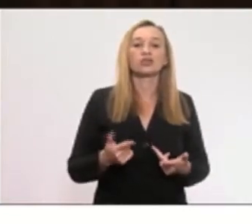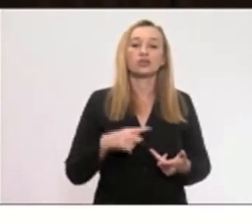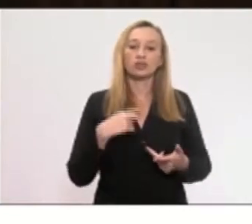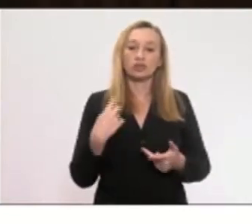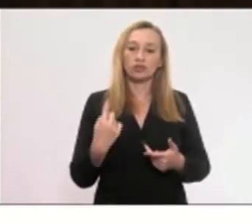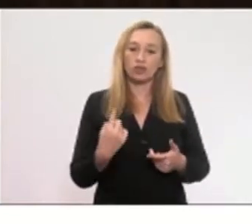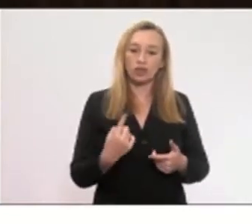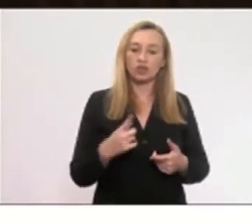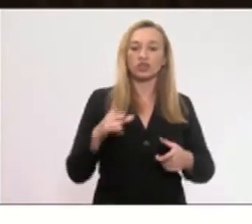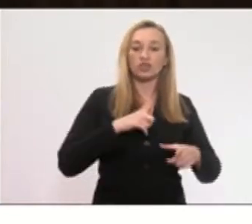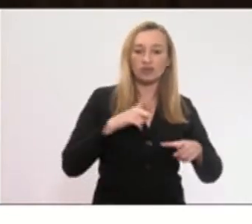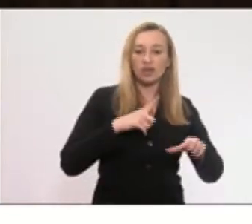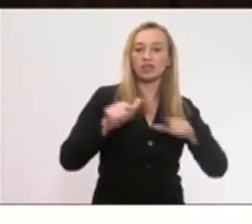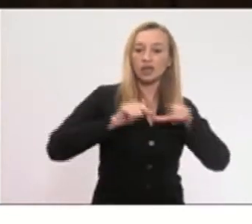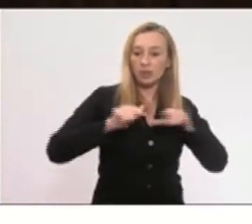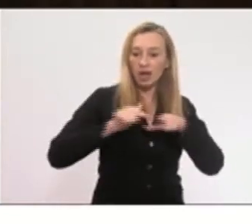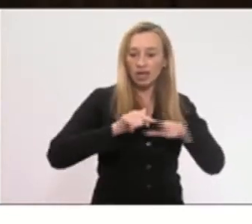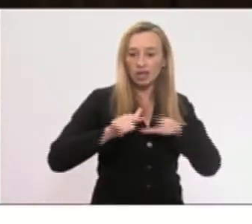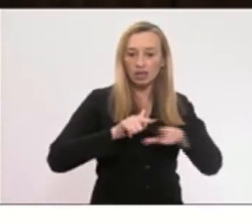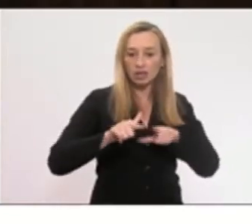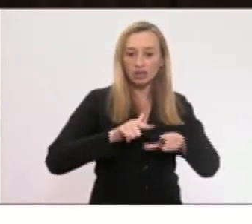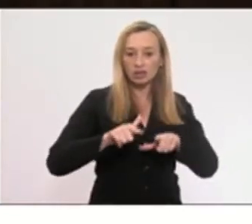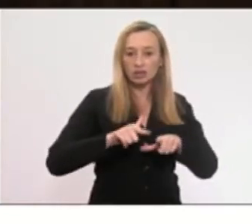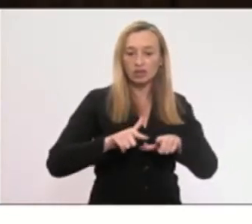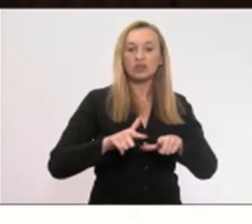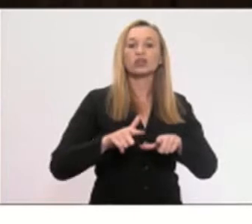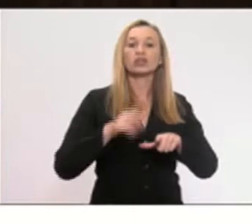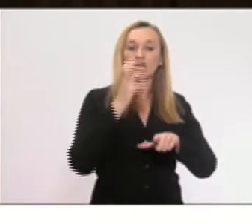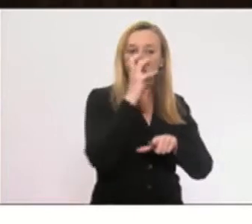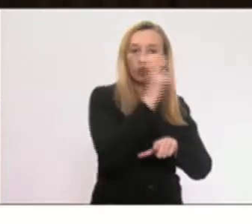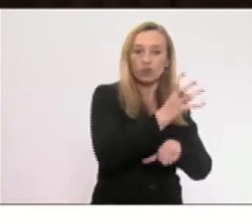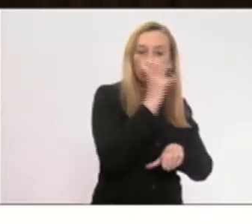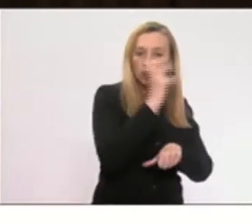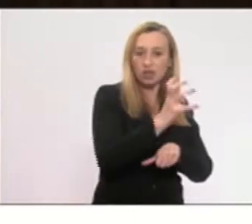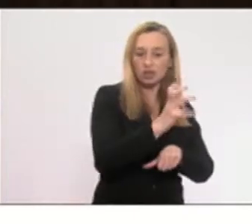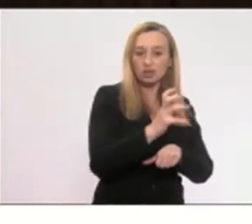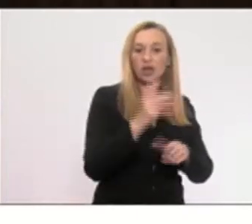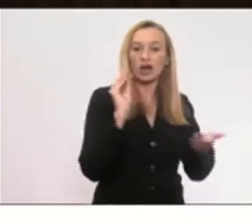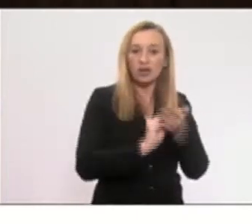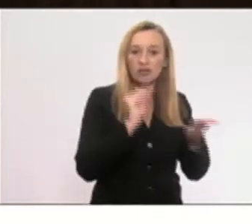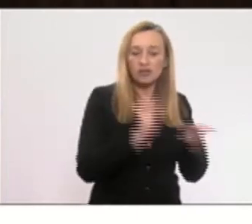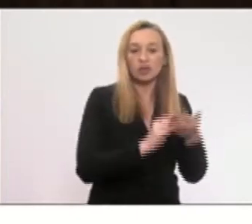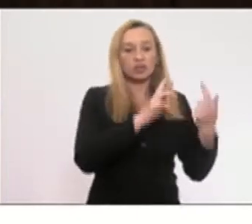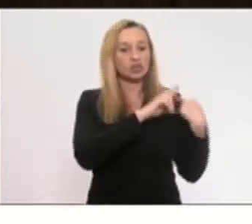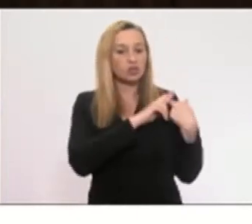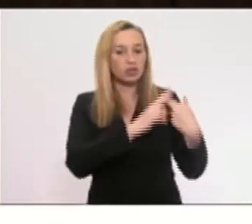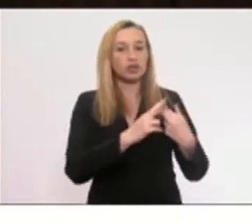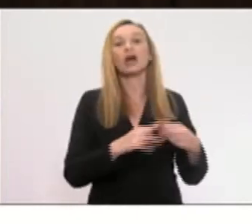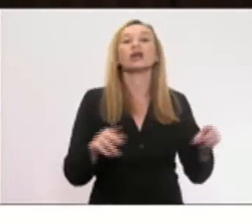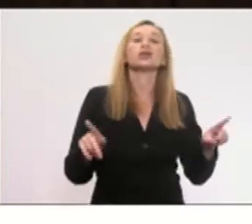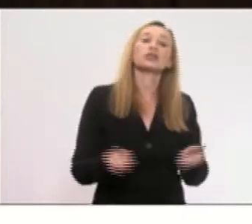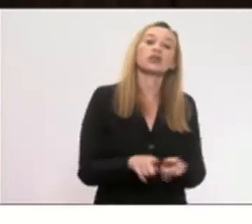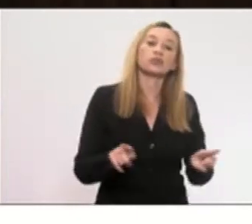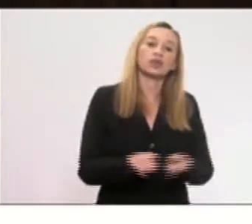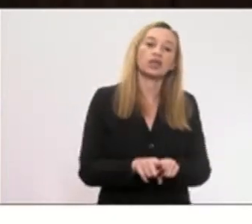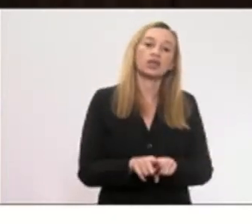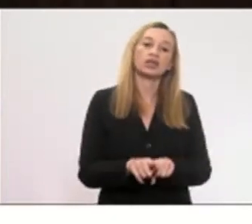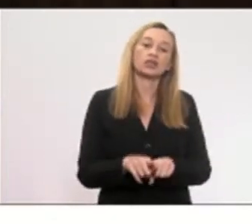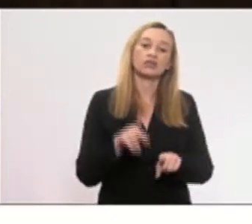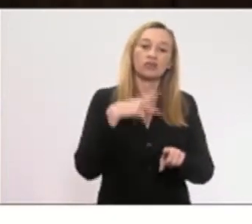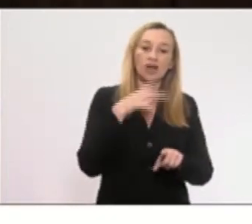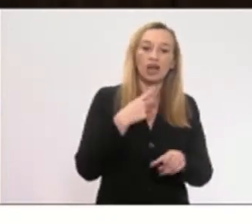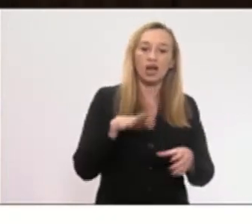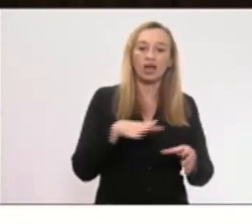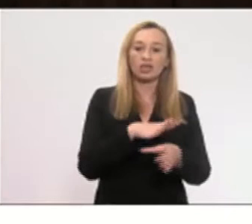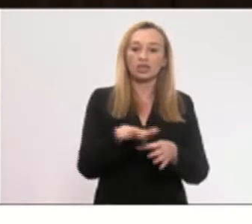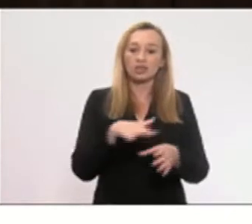cidadãos, brasileiros e brasileiras, denunciando a irresponsabilidade, sem falar nos territórios dos